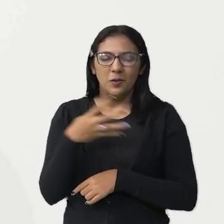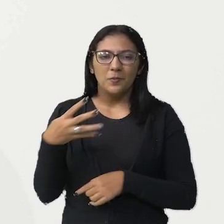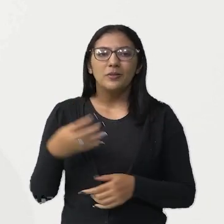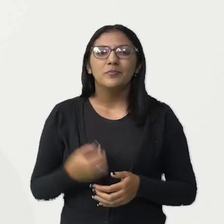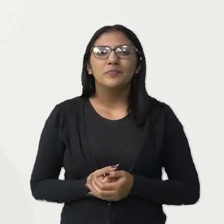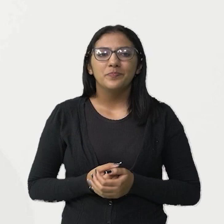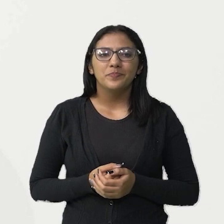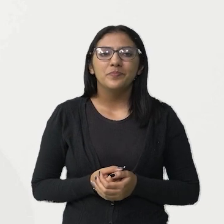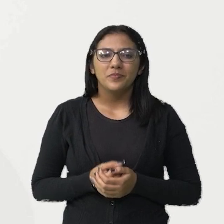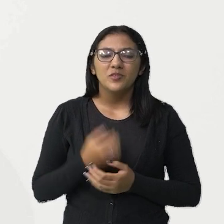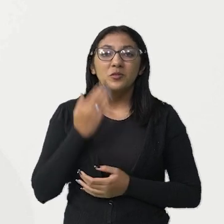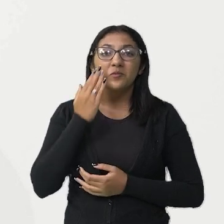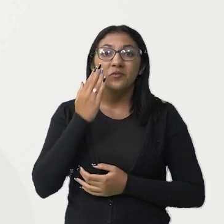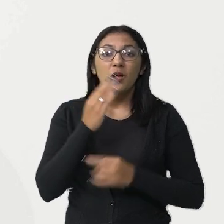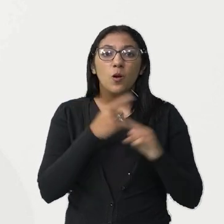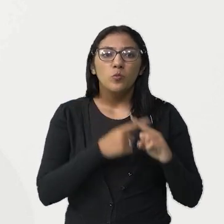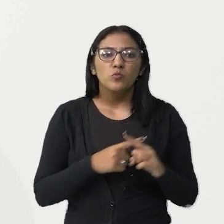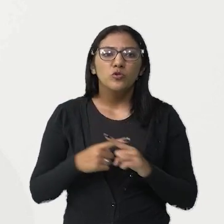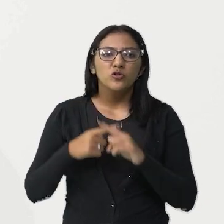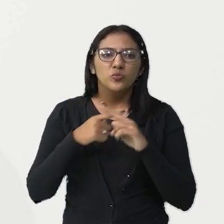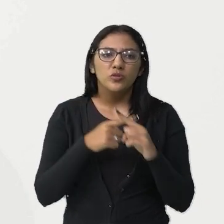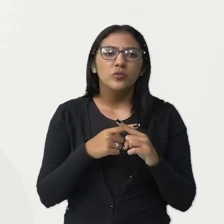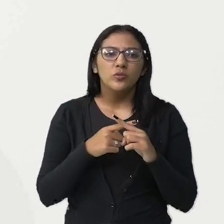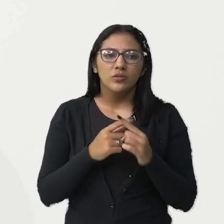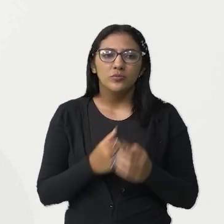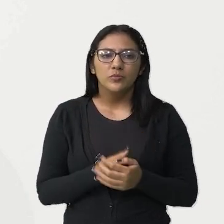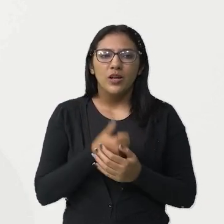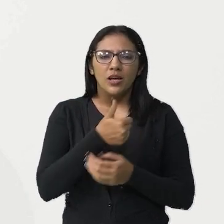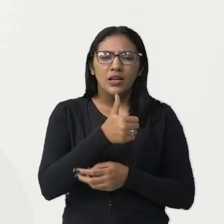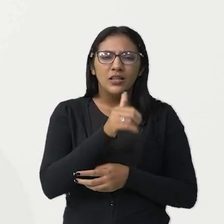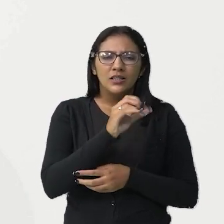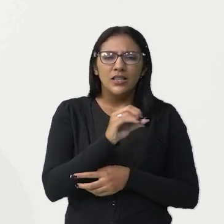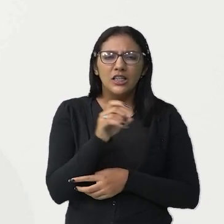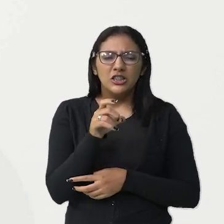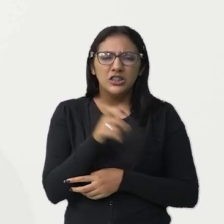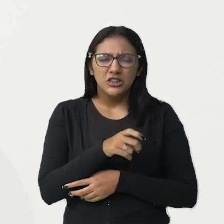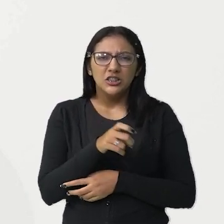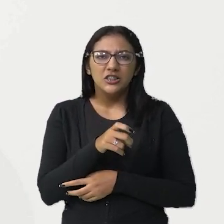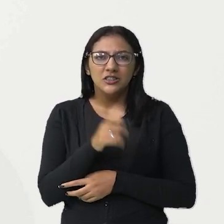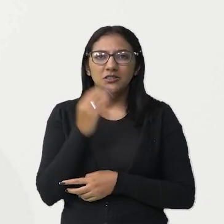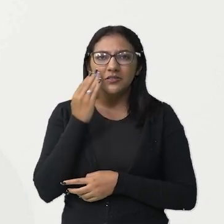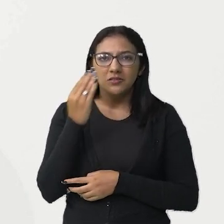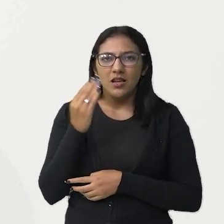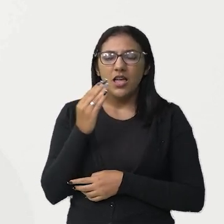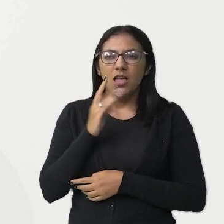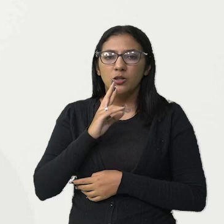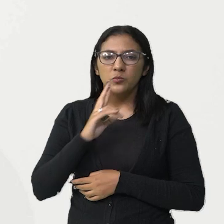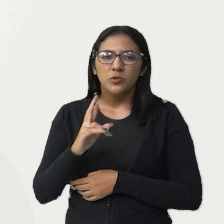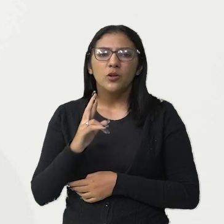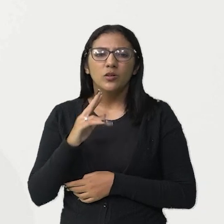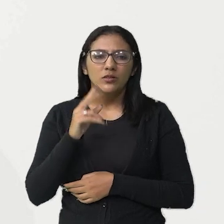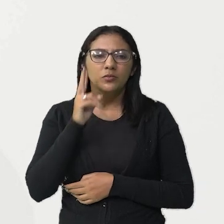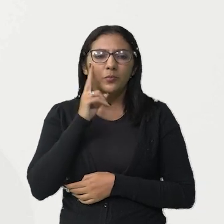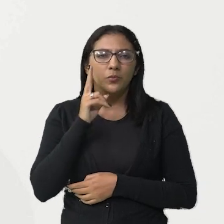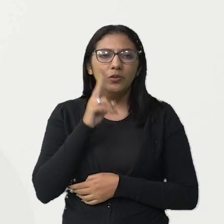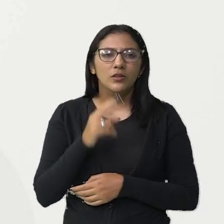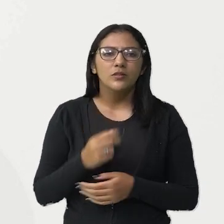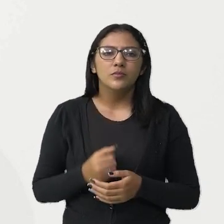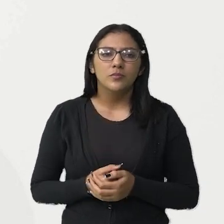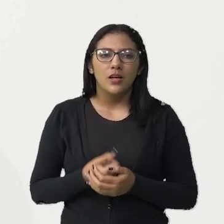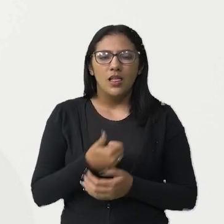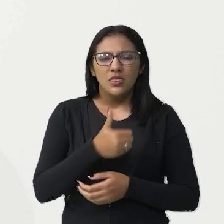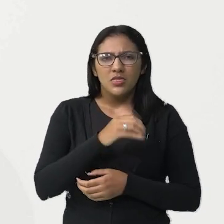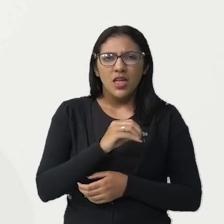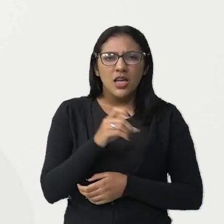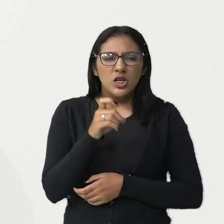então agora, vamos ter aí 10 vezes x, igual a 15 vezes 18, né? 10 vezes x é o próprio